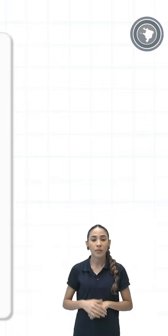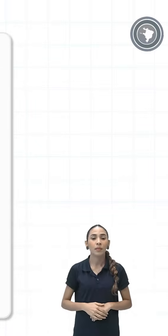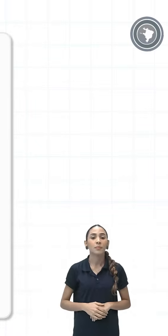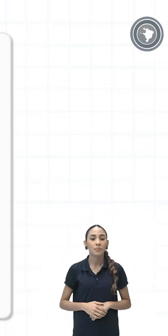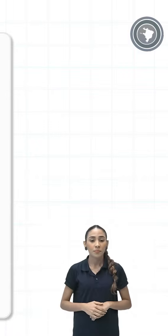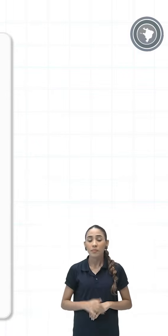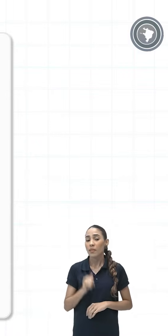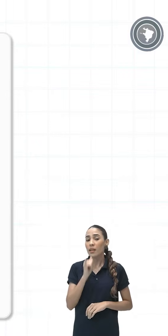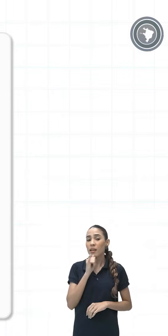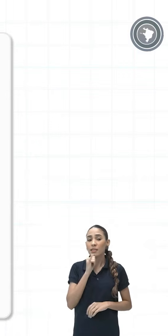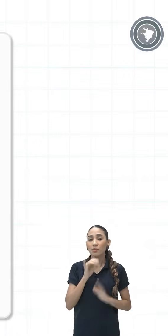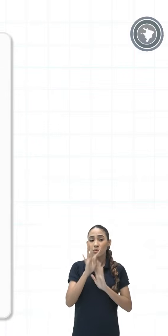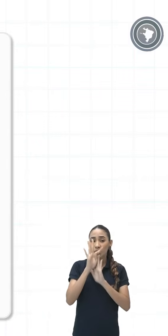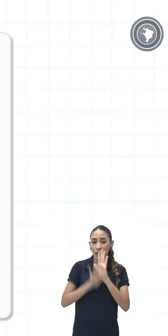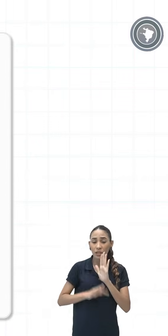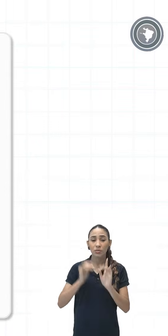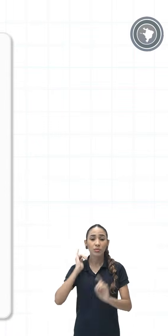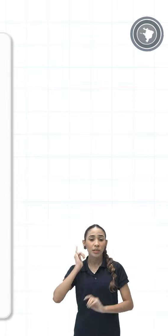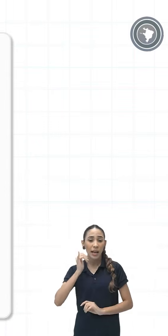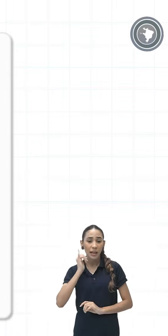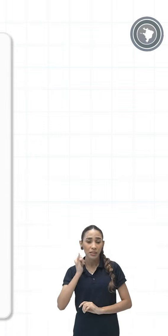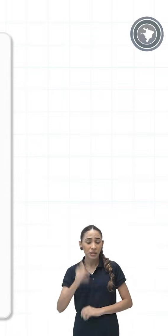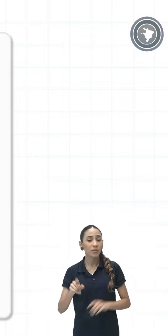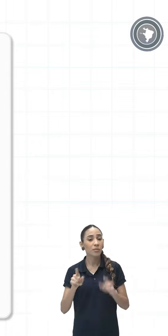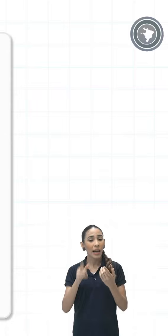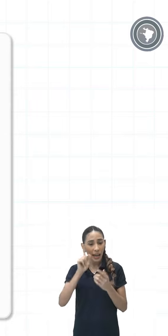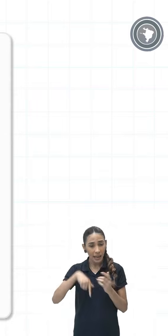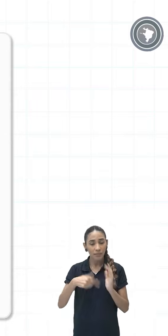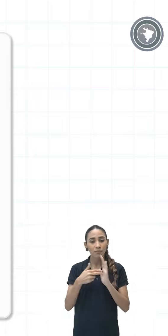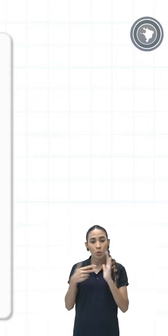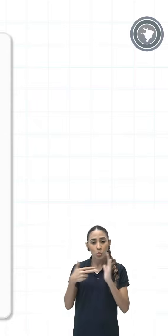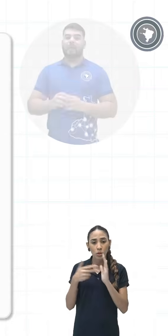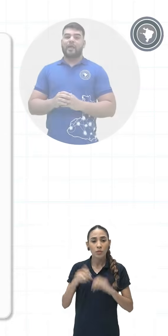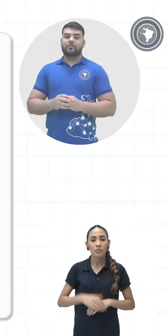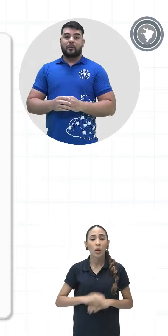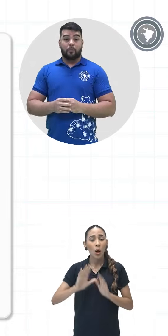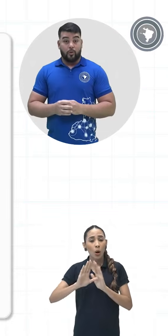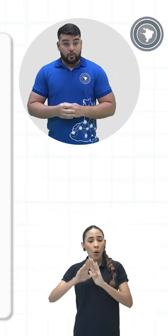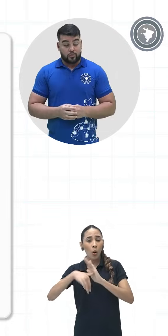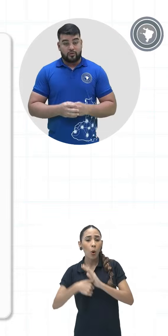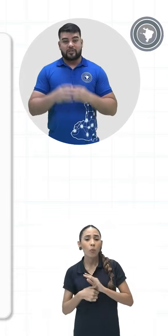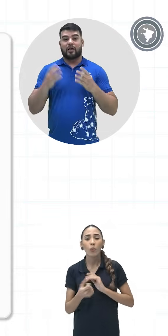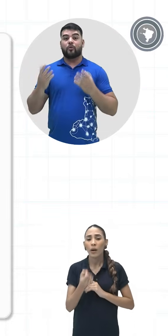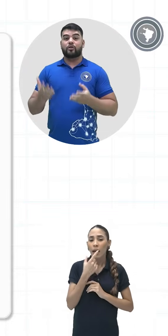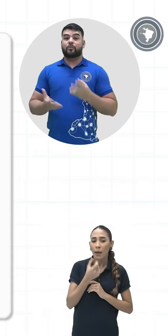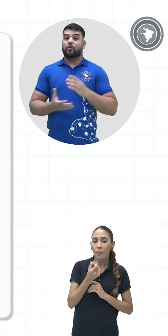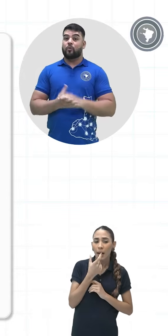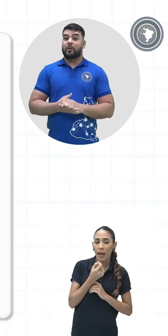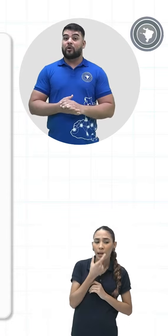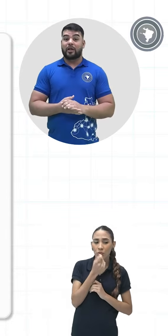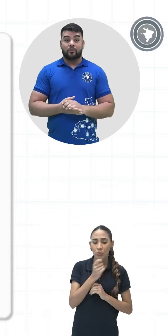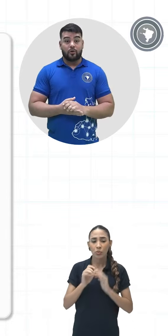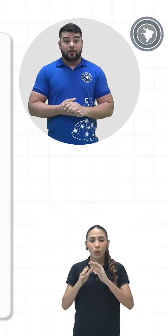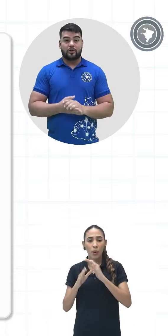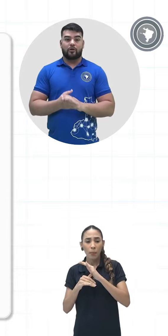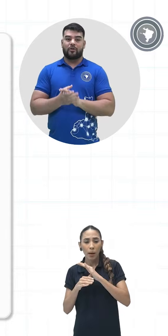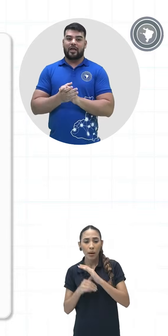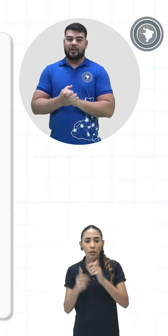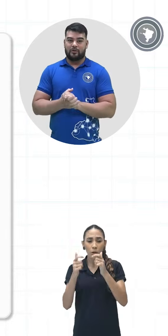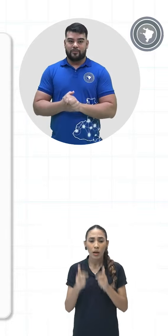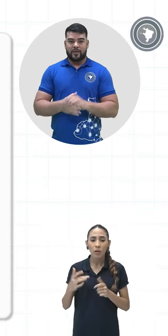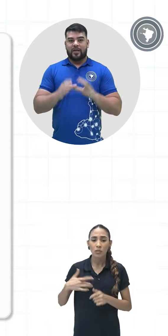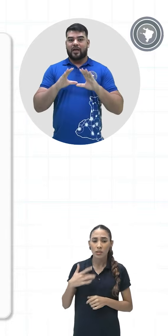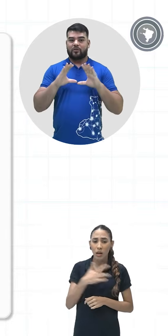comigo esse exemplo de texto narrativo, que é exatamente uma notícia. Roubo de remédios em posto de saúde preocupa moradores